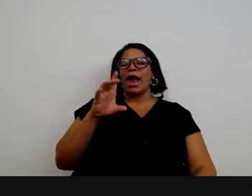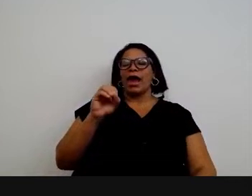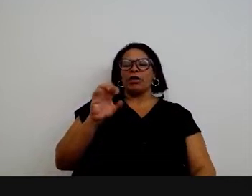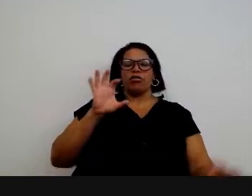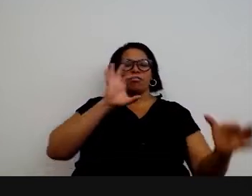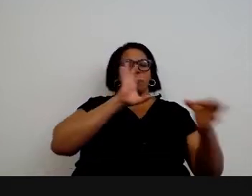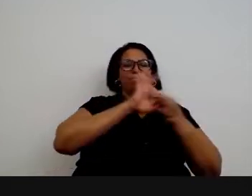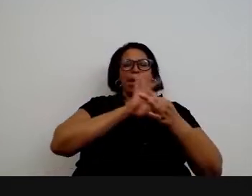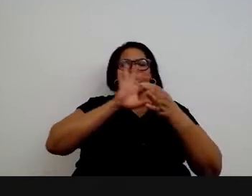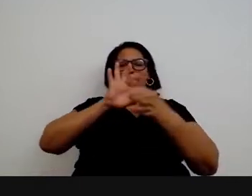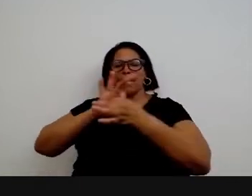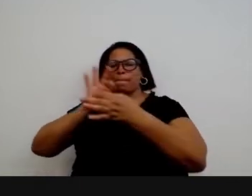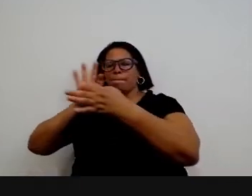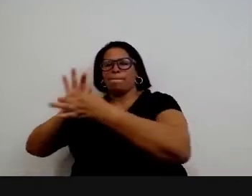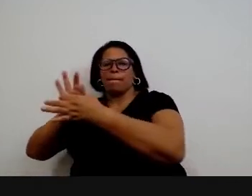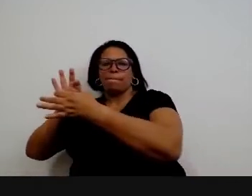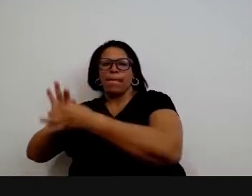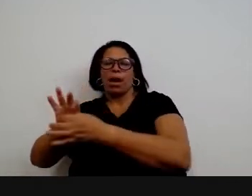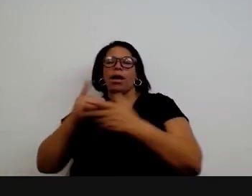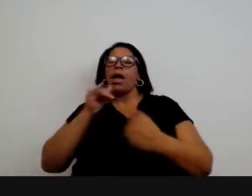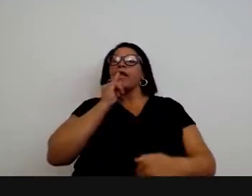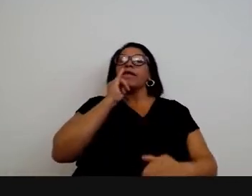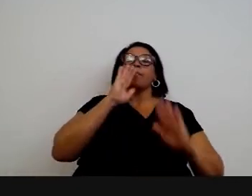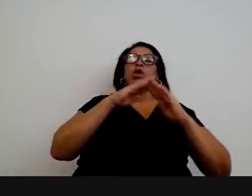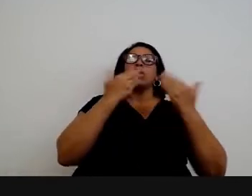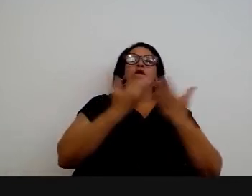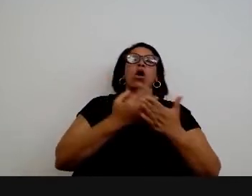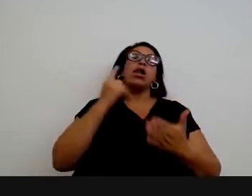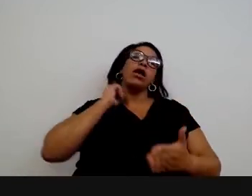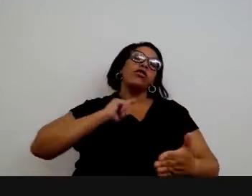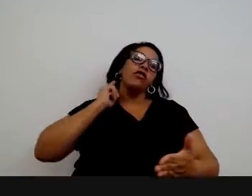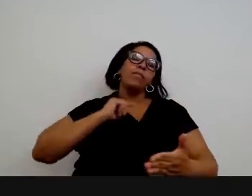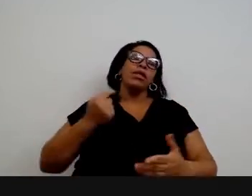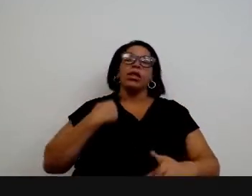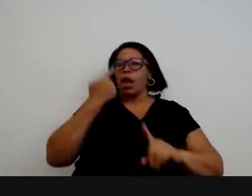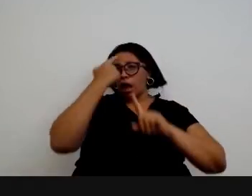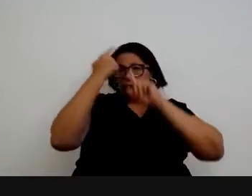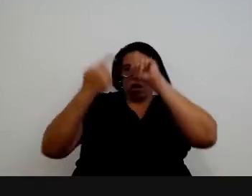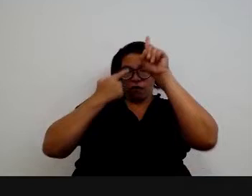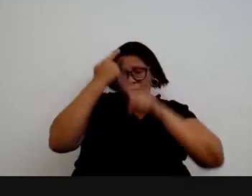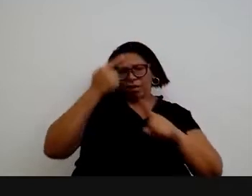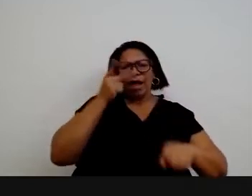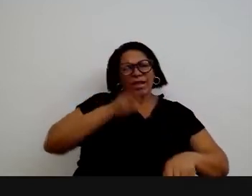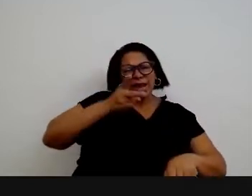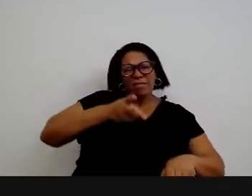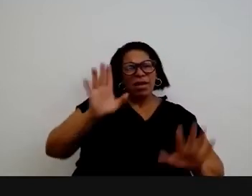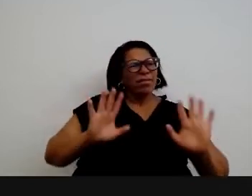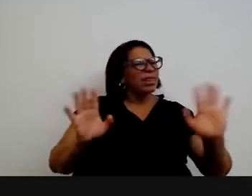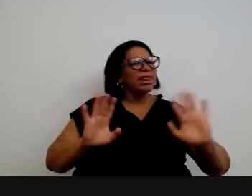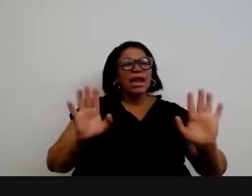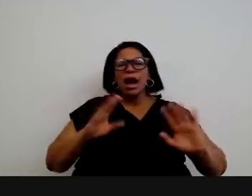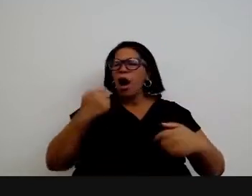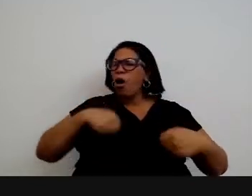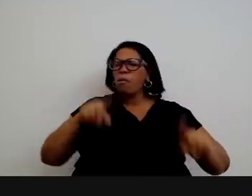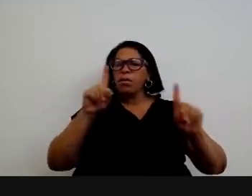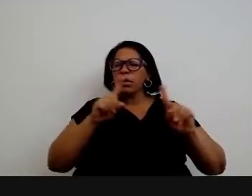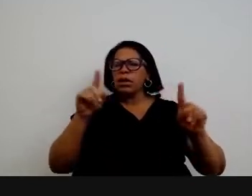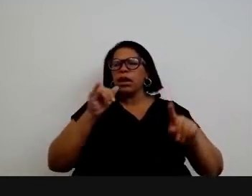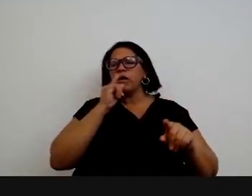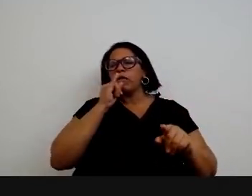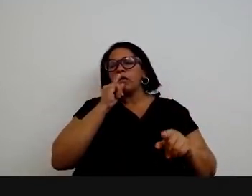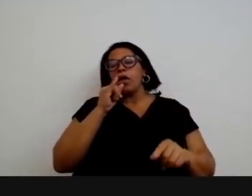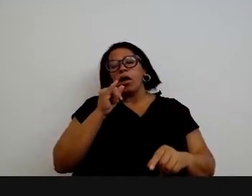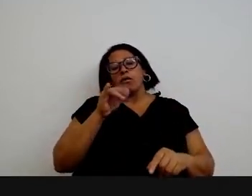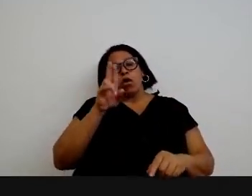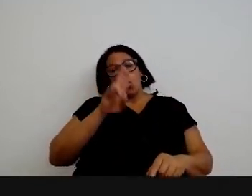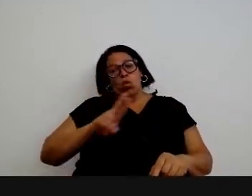que a Ruth tem feito em Minas Gerais. Cara, eu não preciso reinventar a roda todo dia. E existe uma,